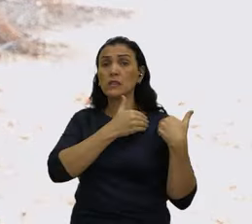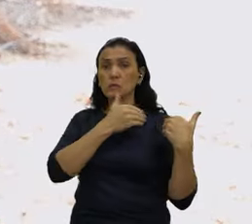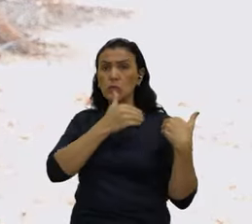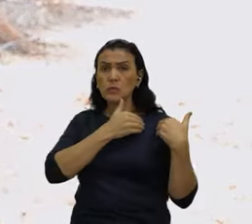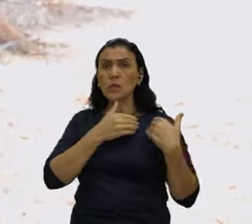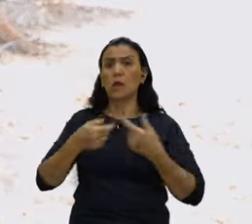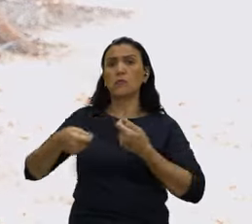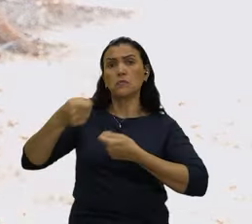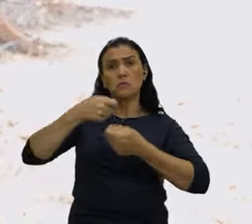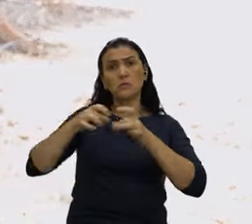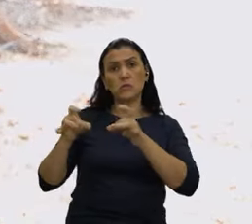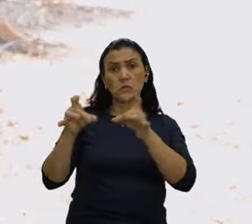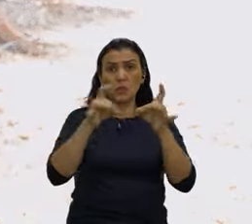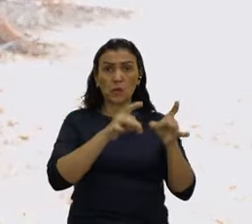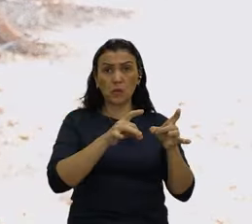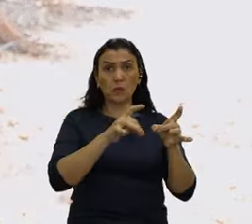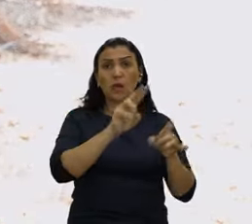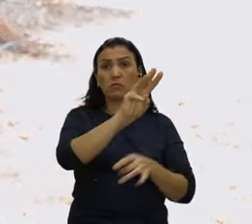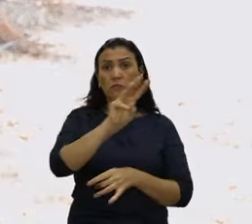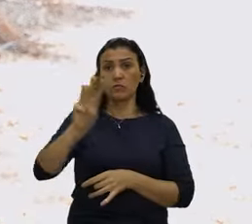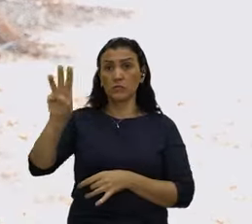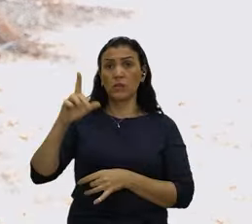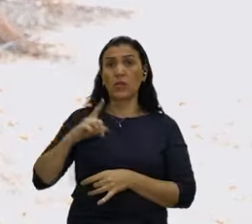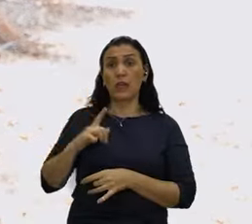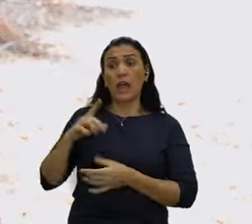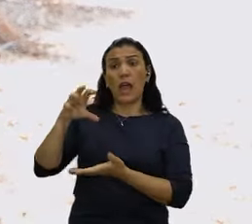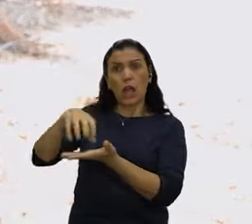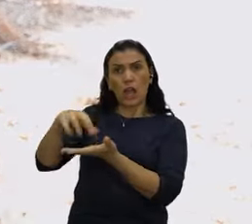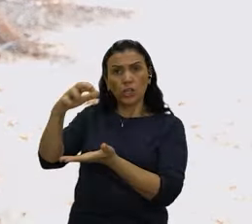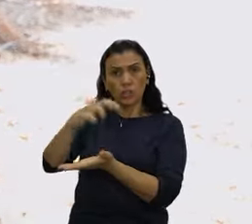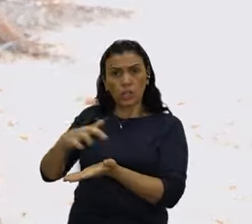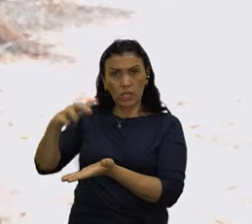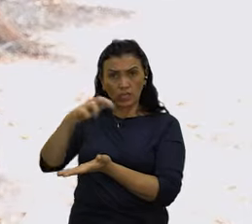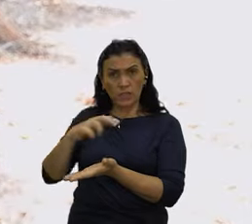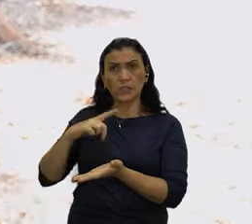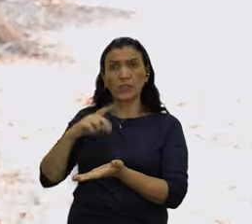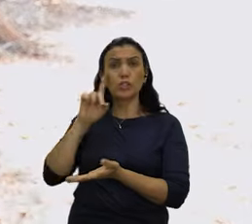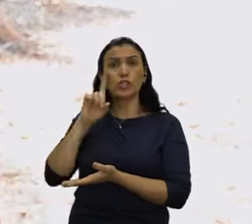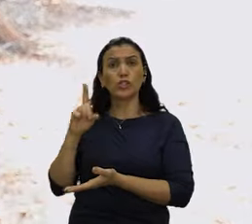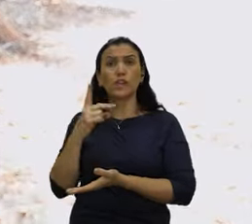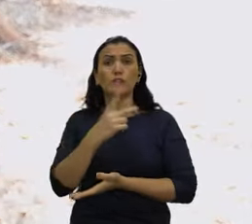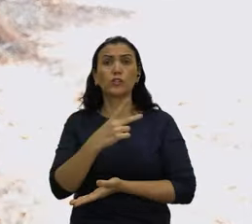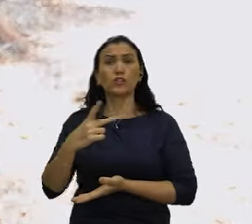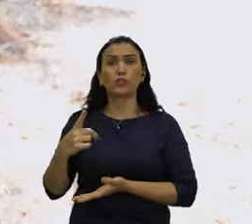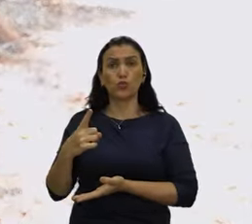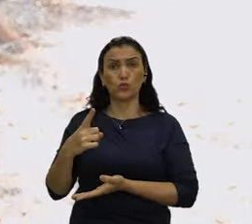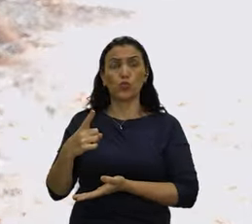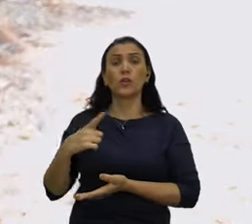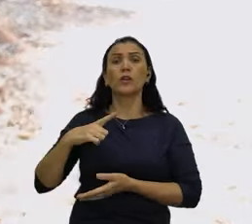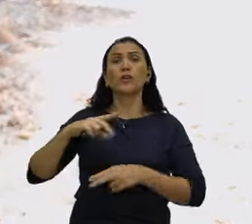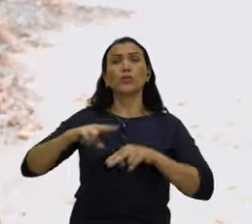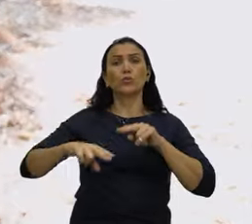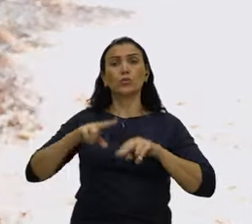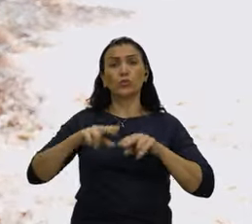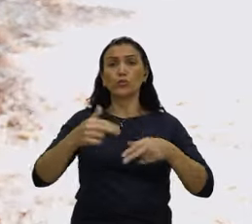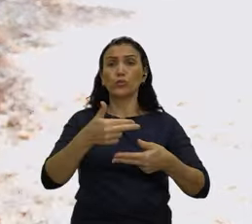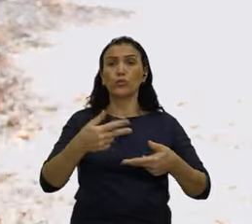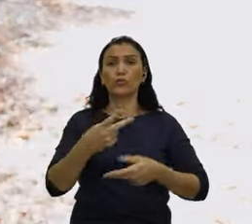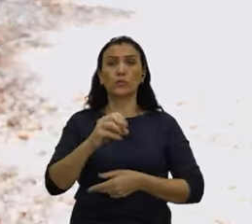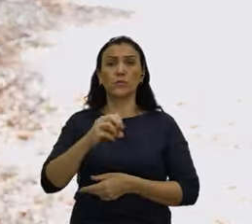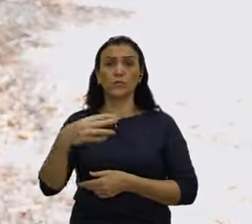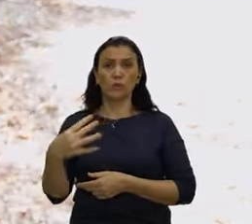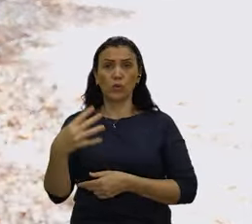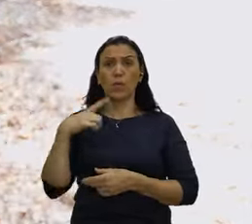comércio online dos celulares. Um despacho da agência, publicado no dia 21 de junho de